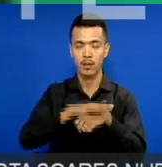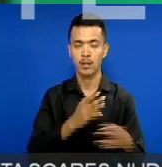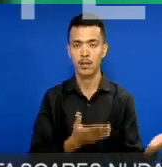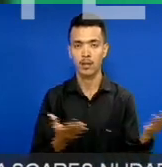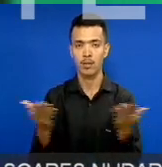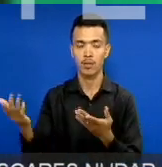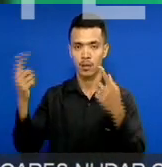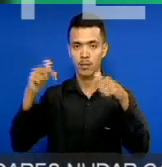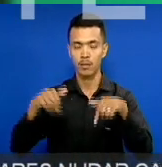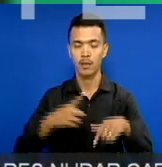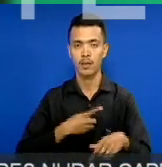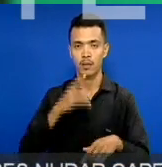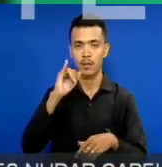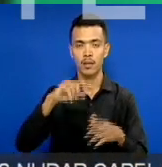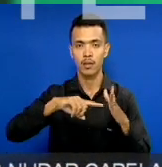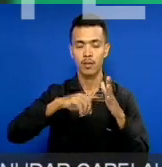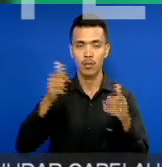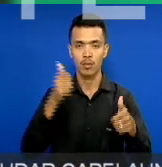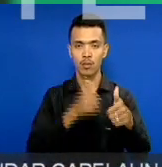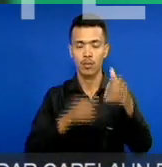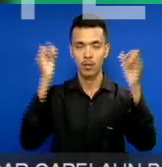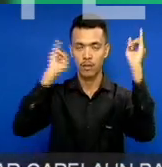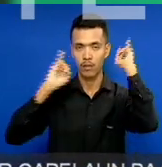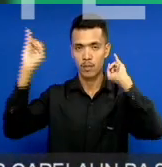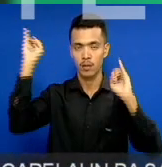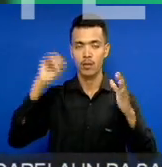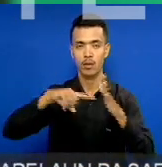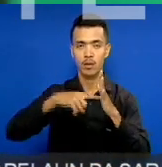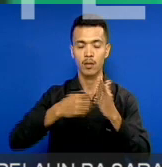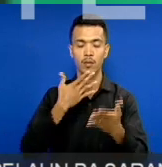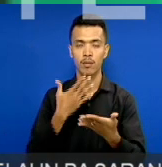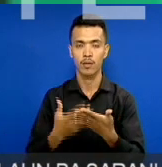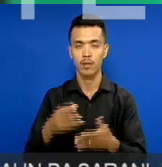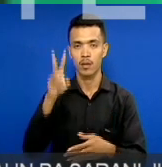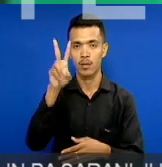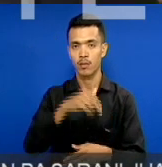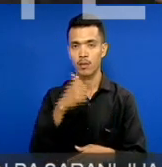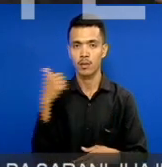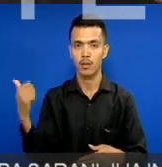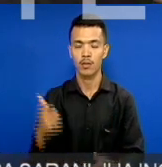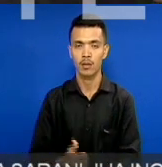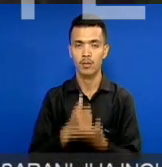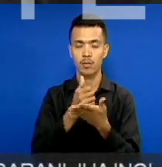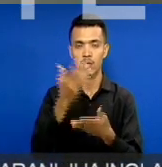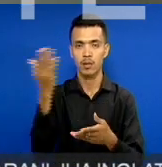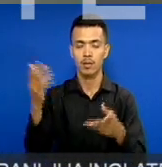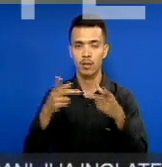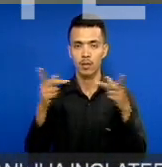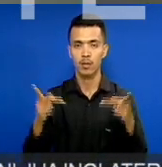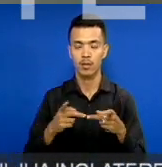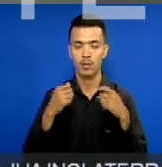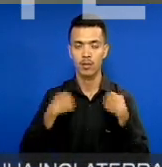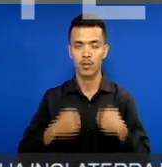medili, mas betuir informação hahu recupera ona. Enquanto na rua Seluk, halo deit observação e a centro saúde. No